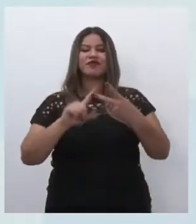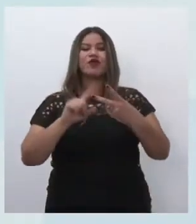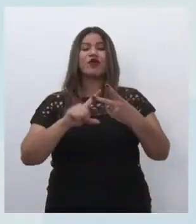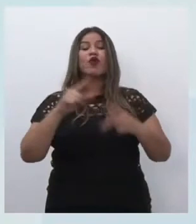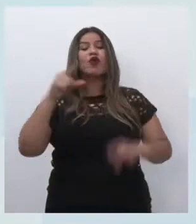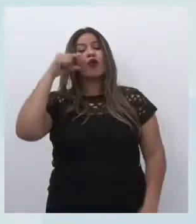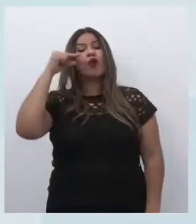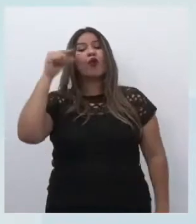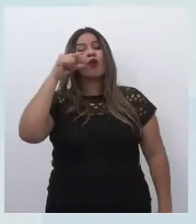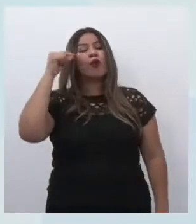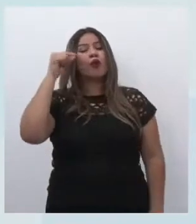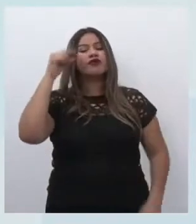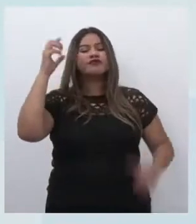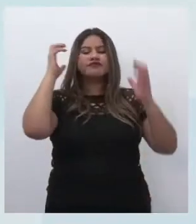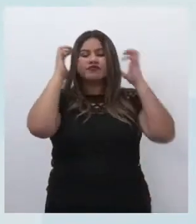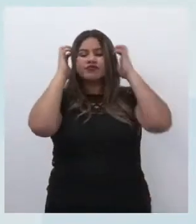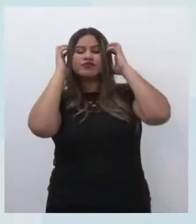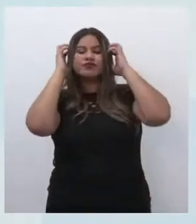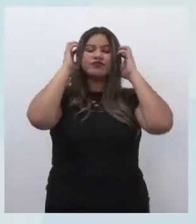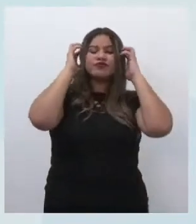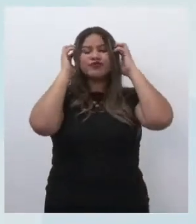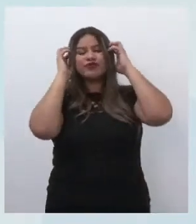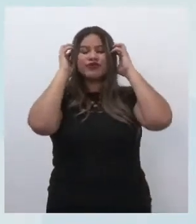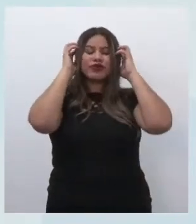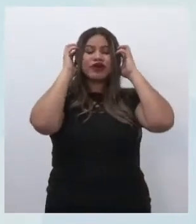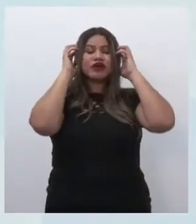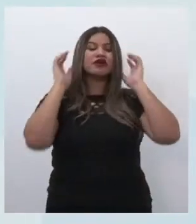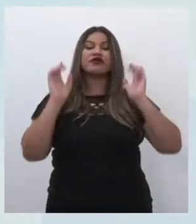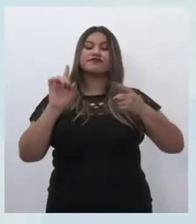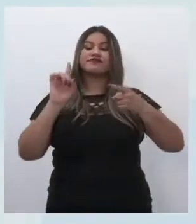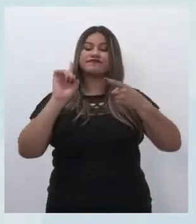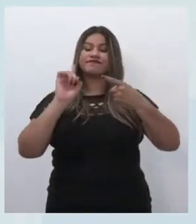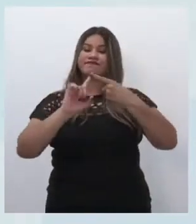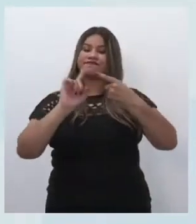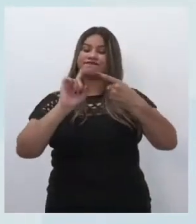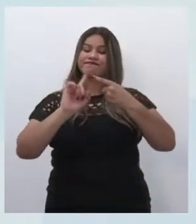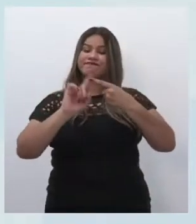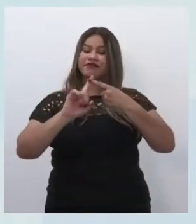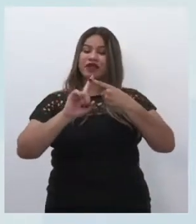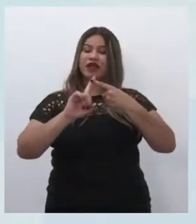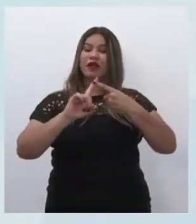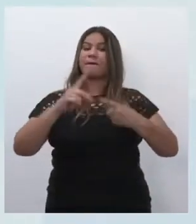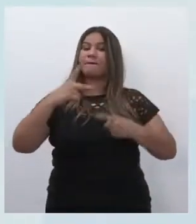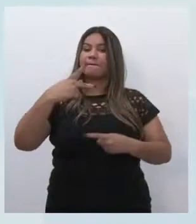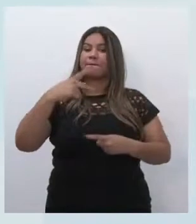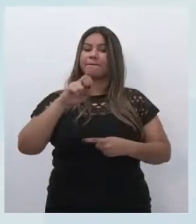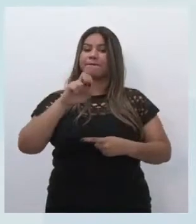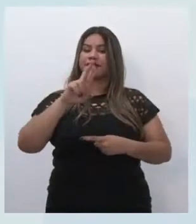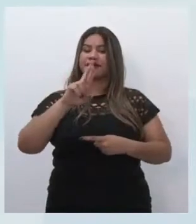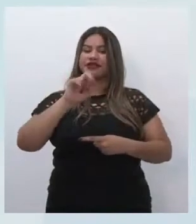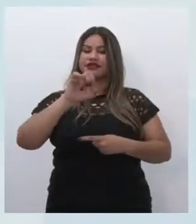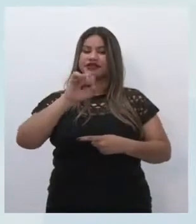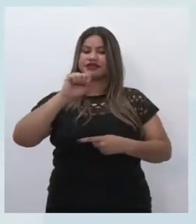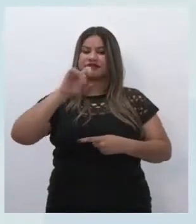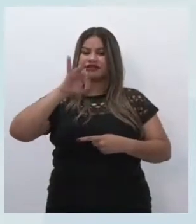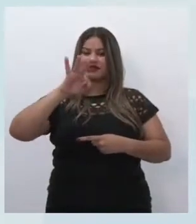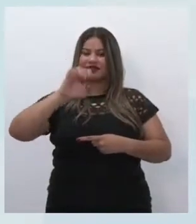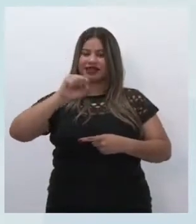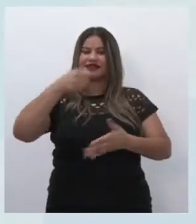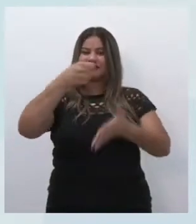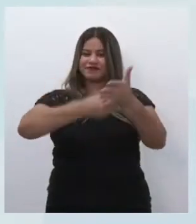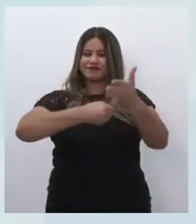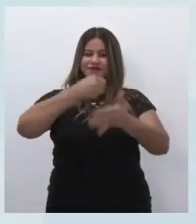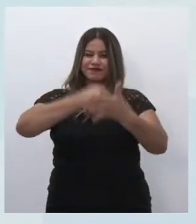música aí. Então, as duas primeiras palavras. A primeira, persistência. E a segunda,